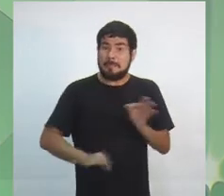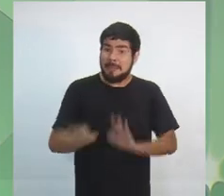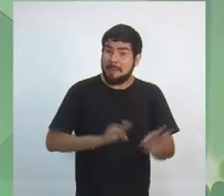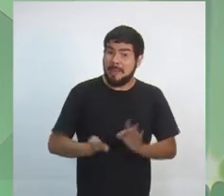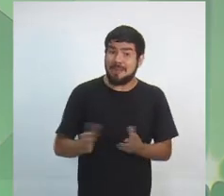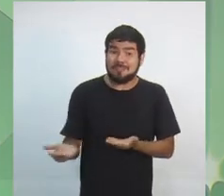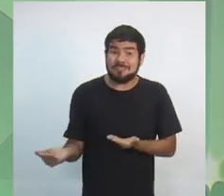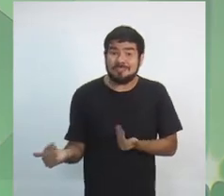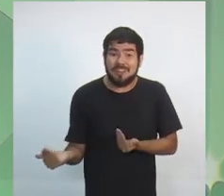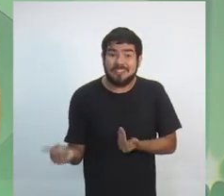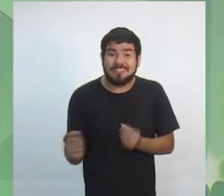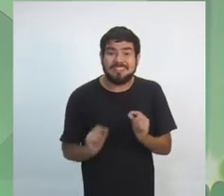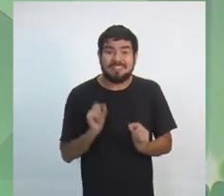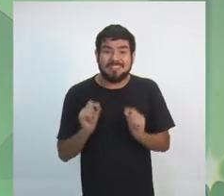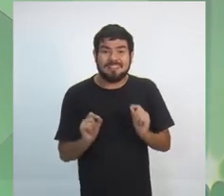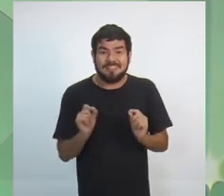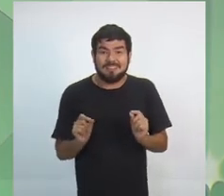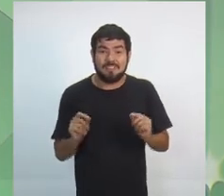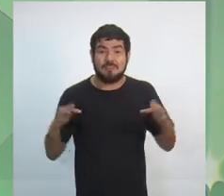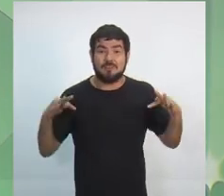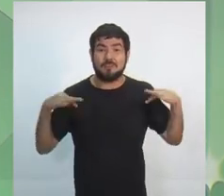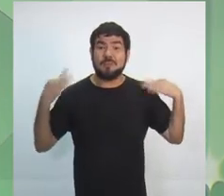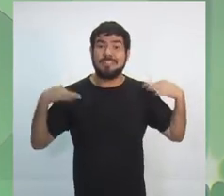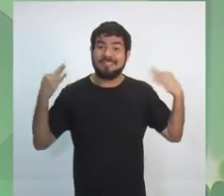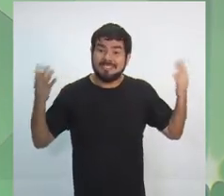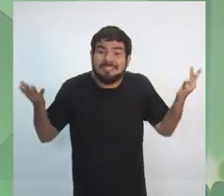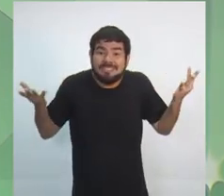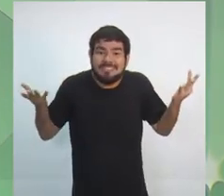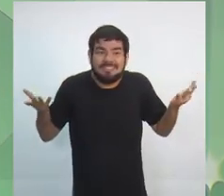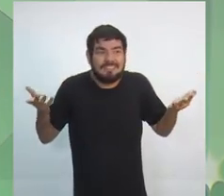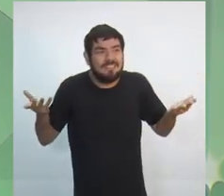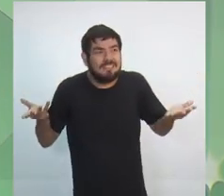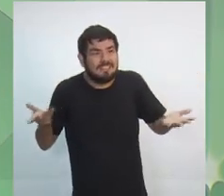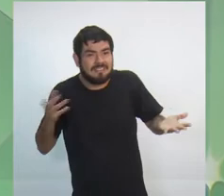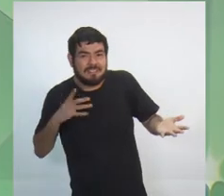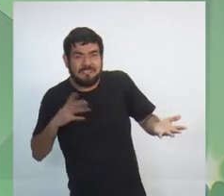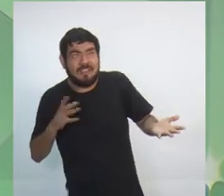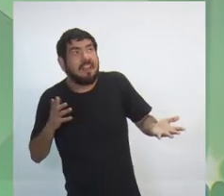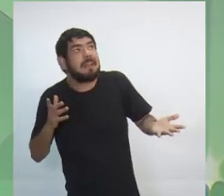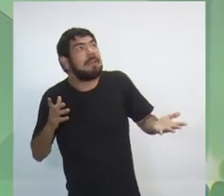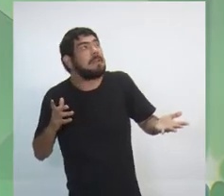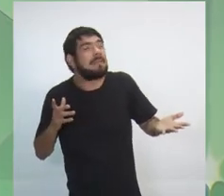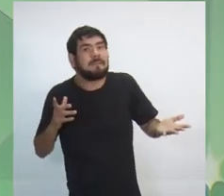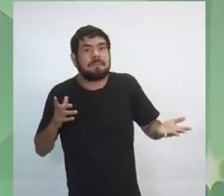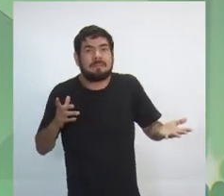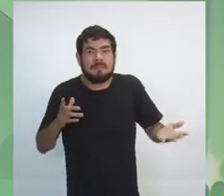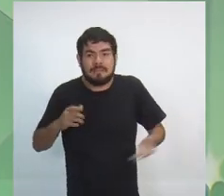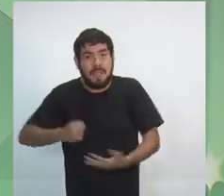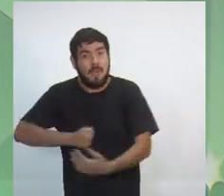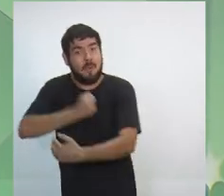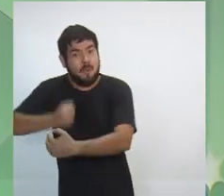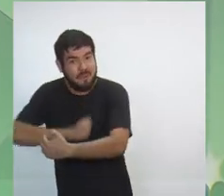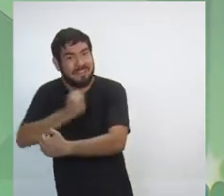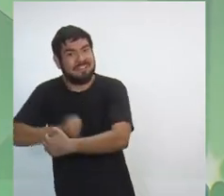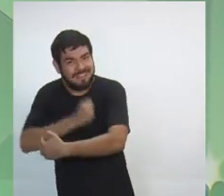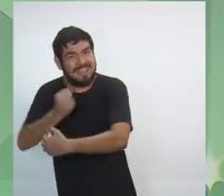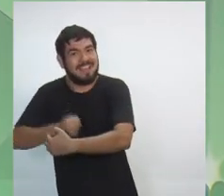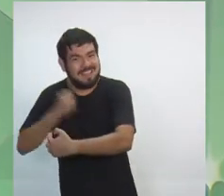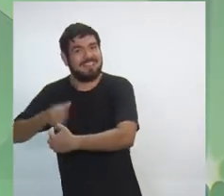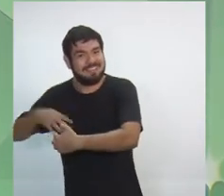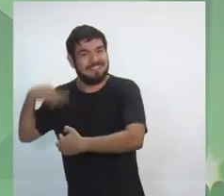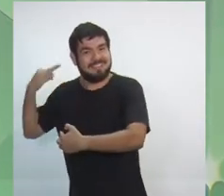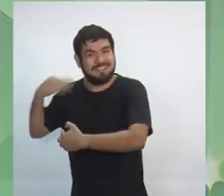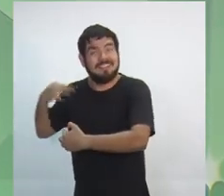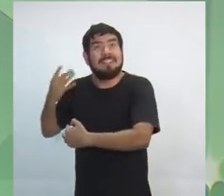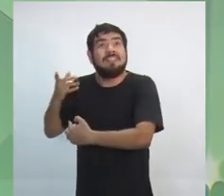juventude para o turismo, não é? Que vai desde da culinária que precisa ser trabalhada para